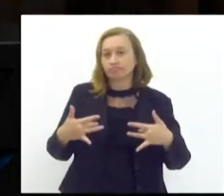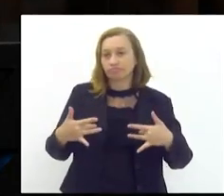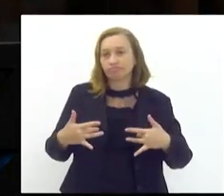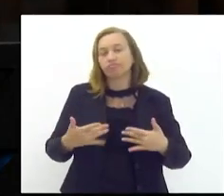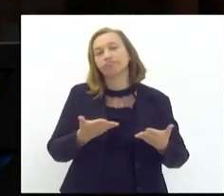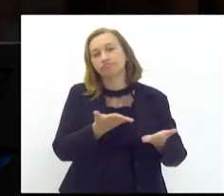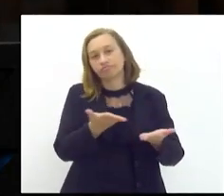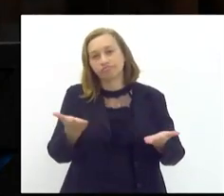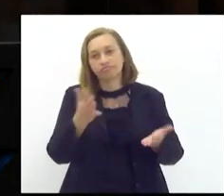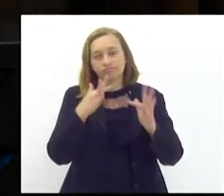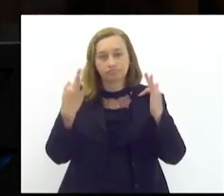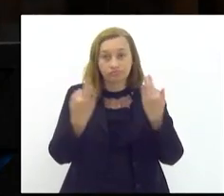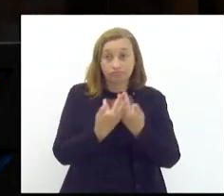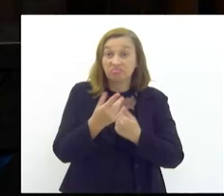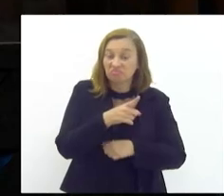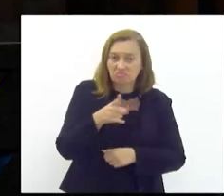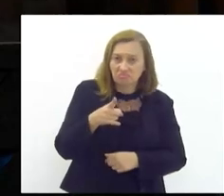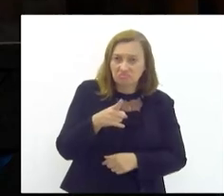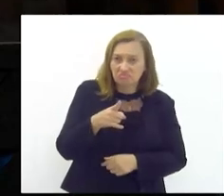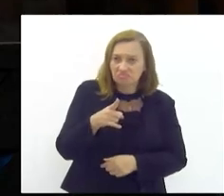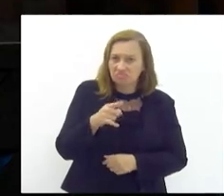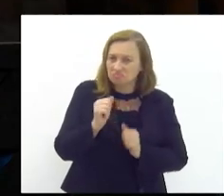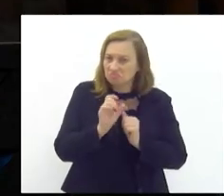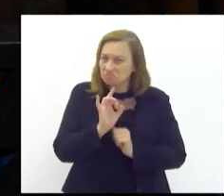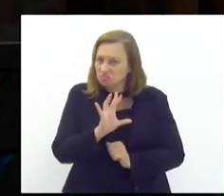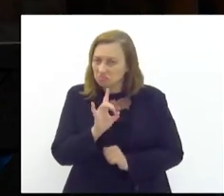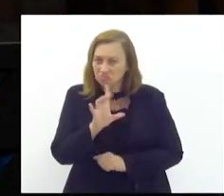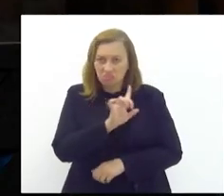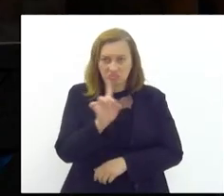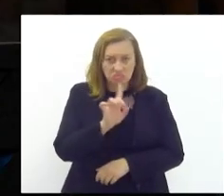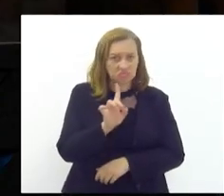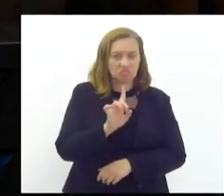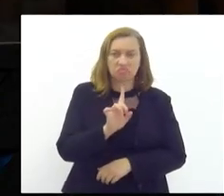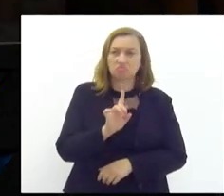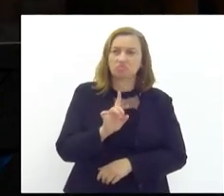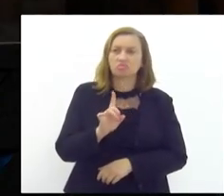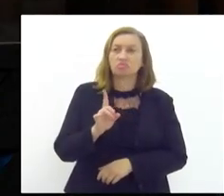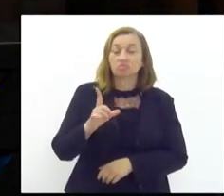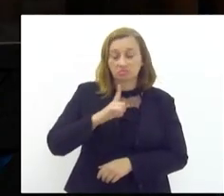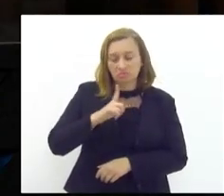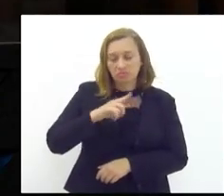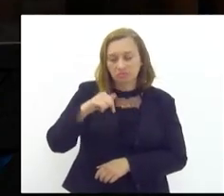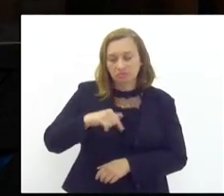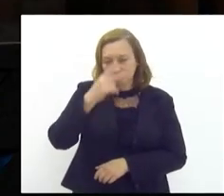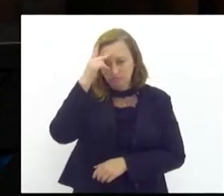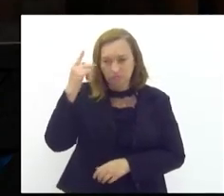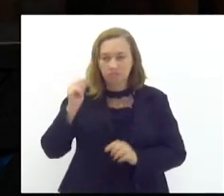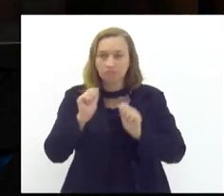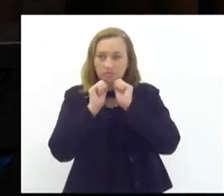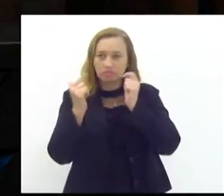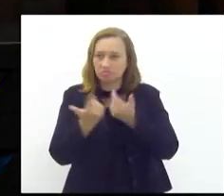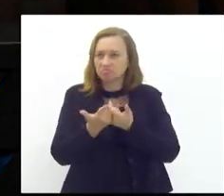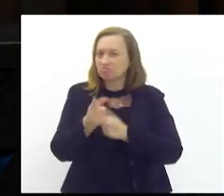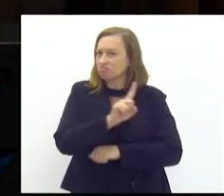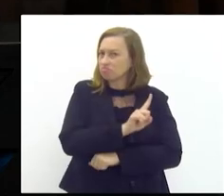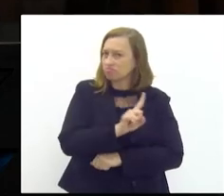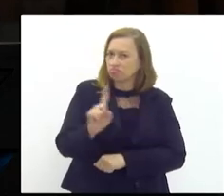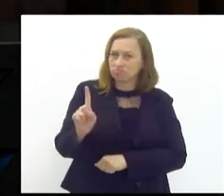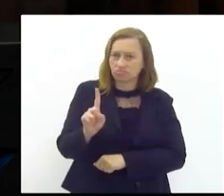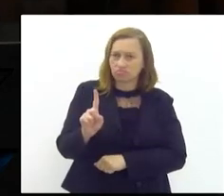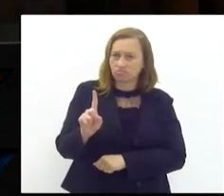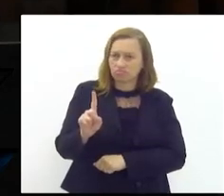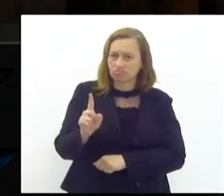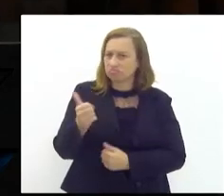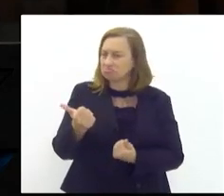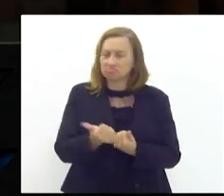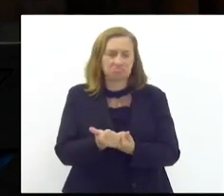a essas famílias vocês não estão sozinhos tem gente aqui na Assembleia Legislativa que não vai